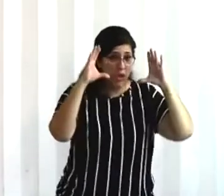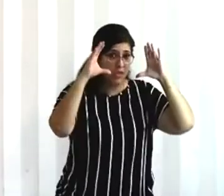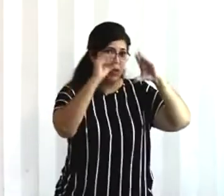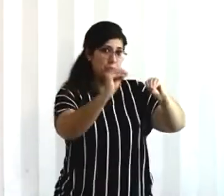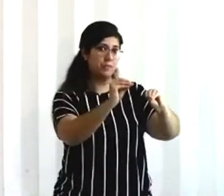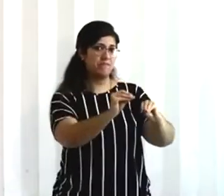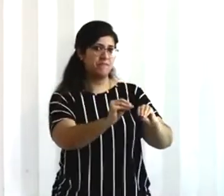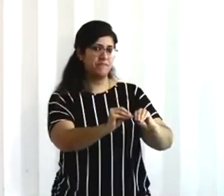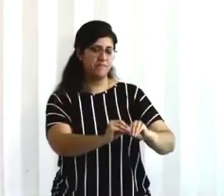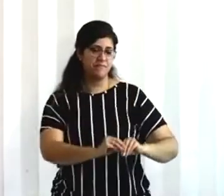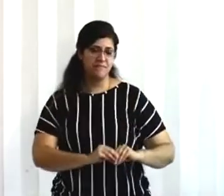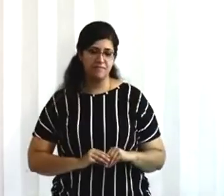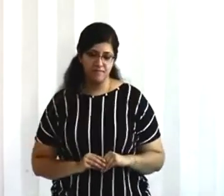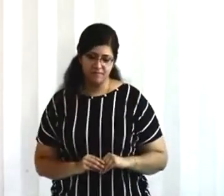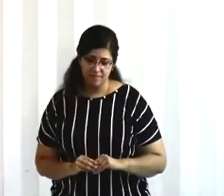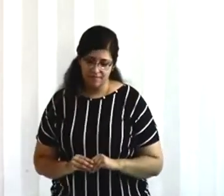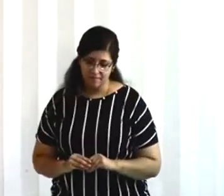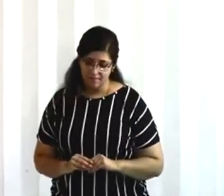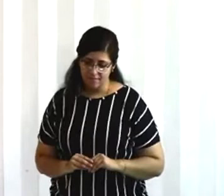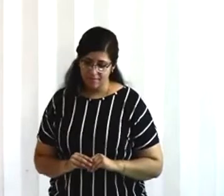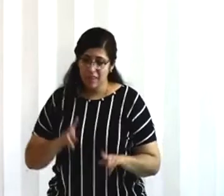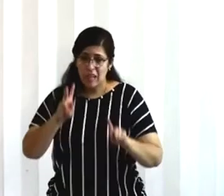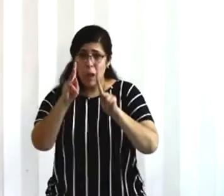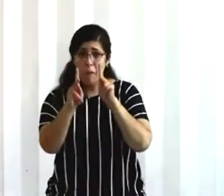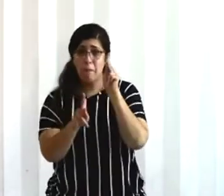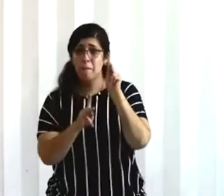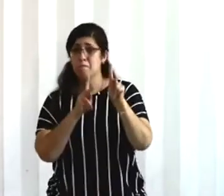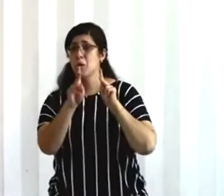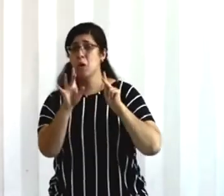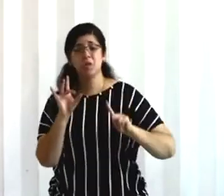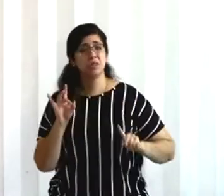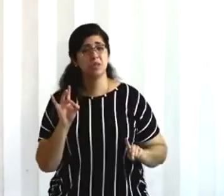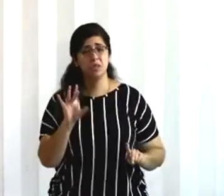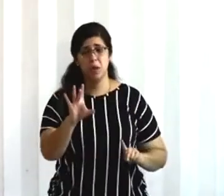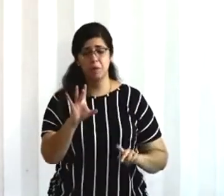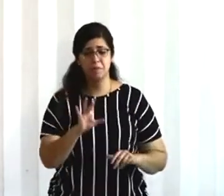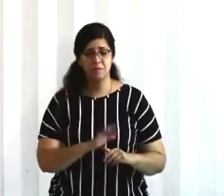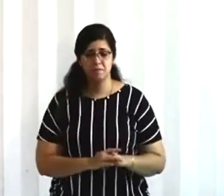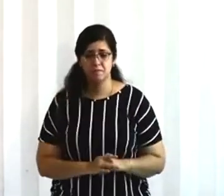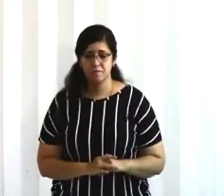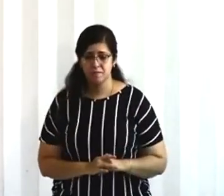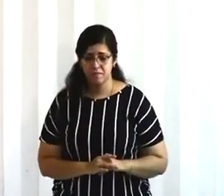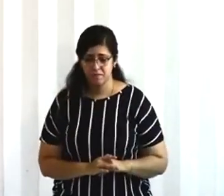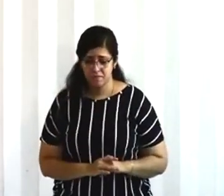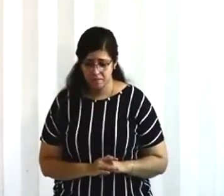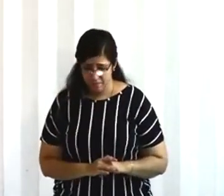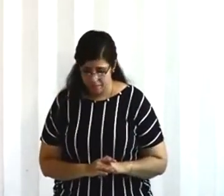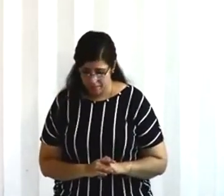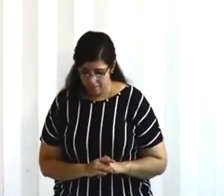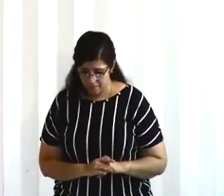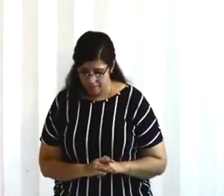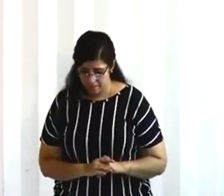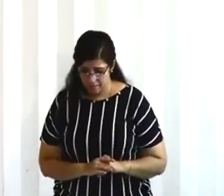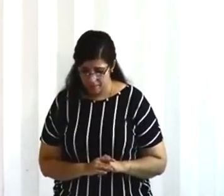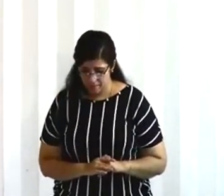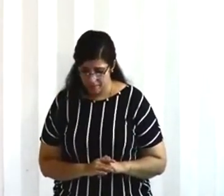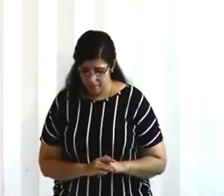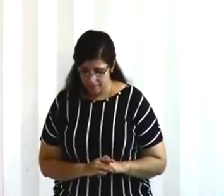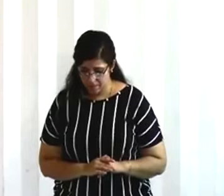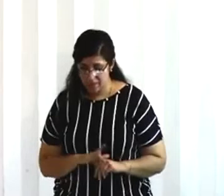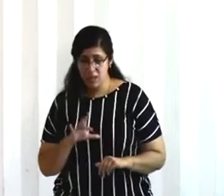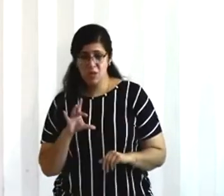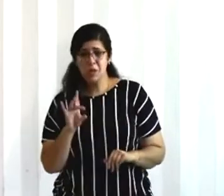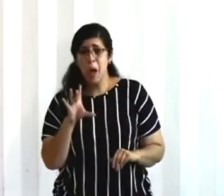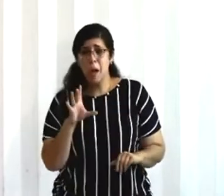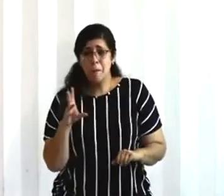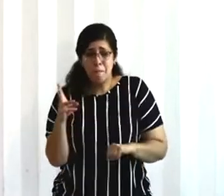trevas. Esse povo voltava-se para recursos terrenos, recorriam a